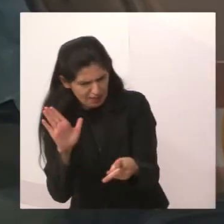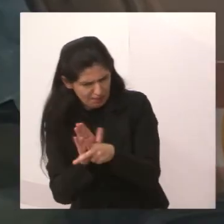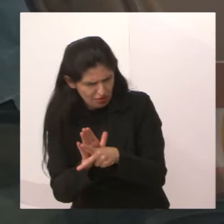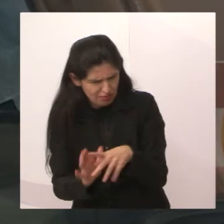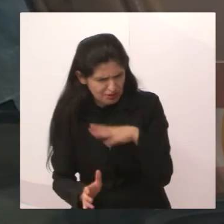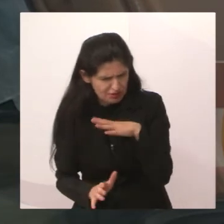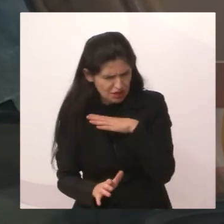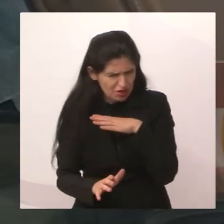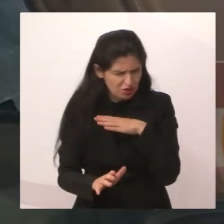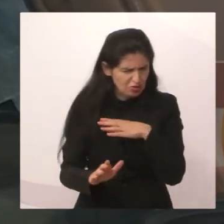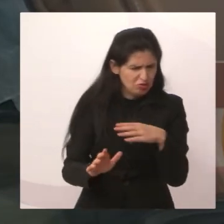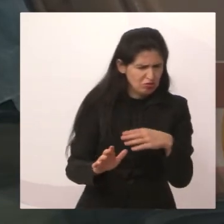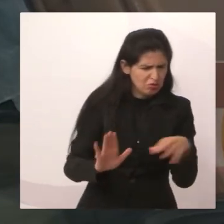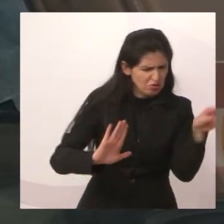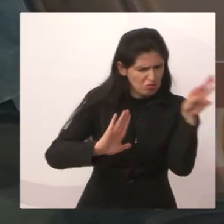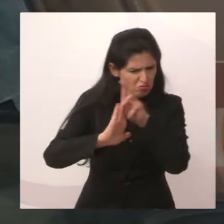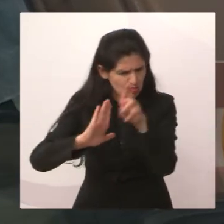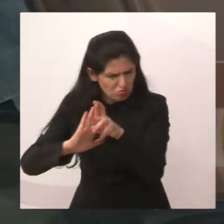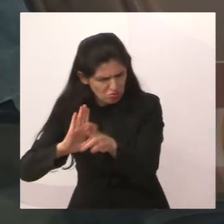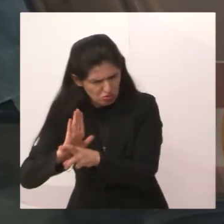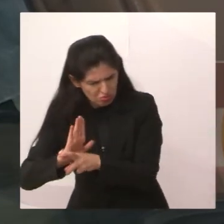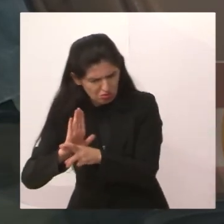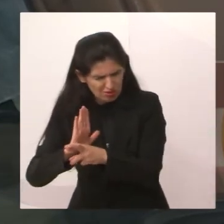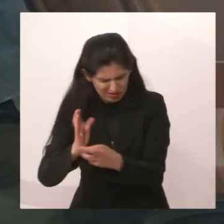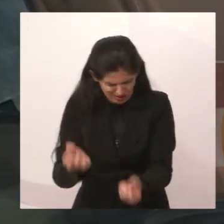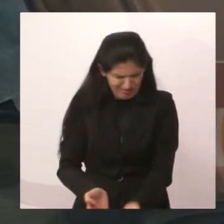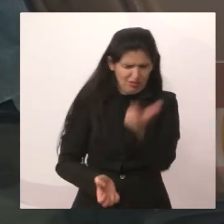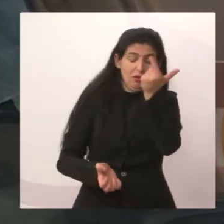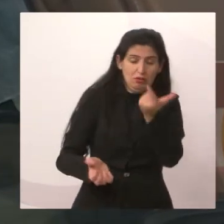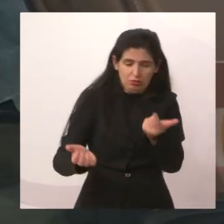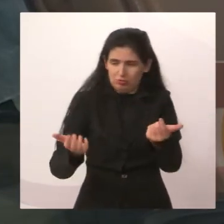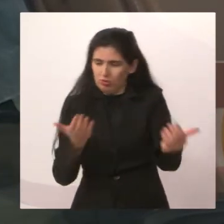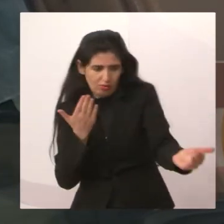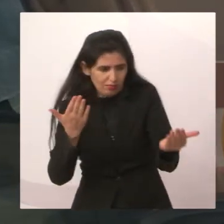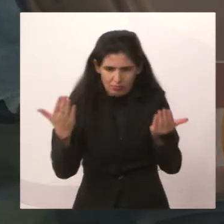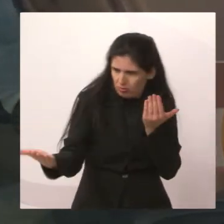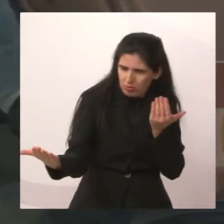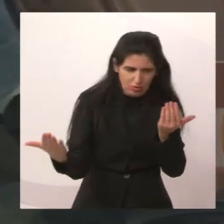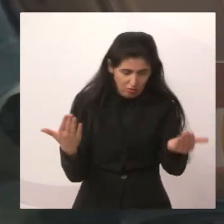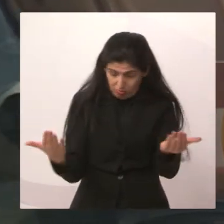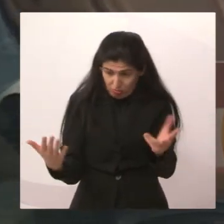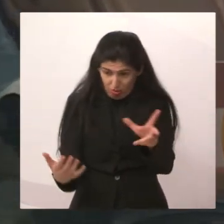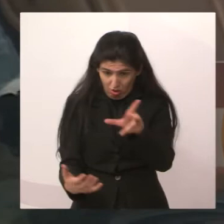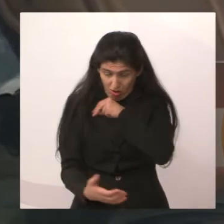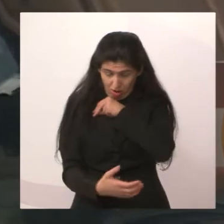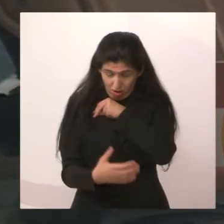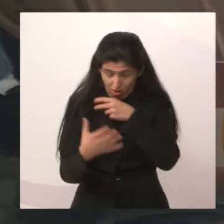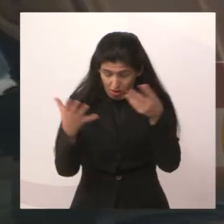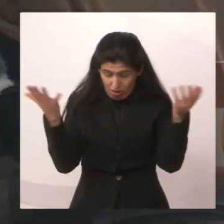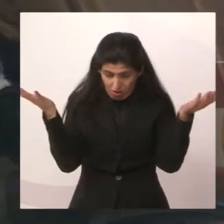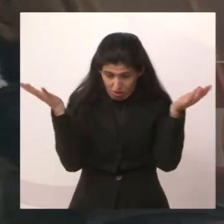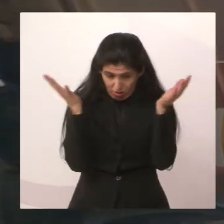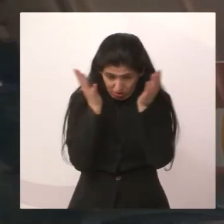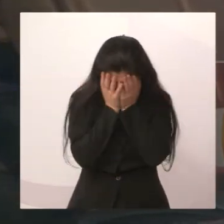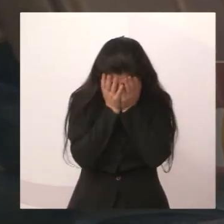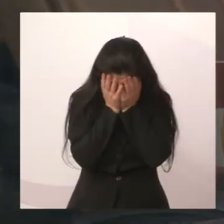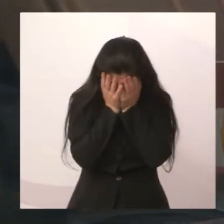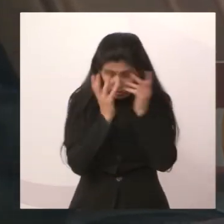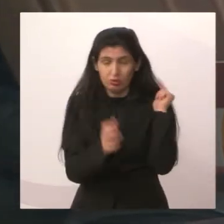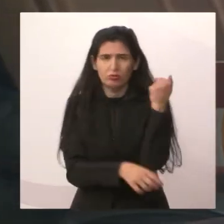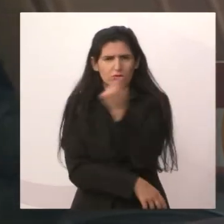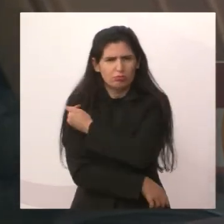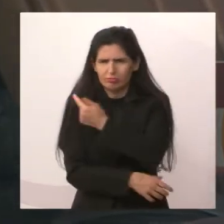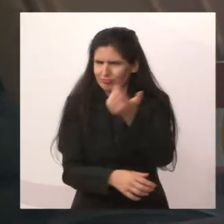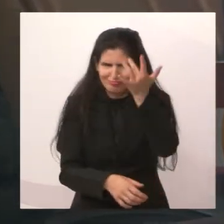nosso regimento, eu achei perfeito, inclusive nós votamos aqui e enaltecemos. O que nós não sabíamos é que por trás disso, né, tinha